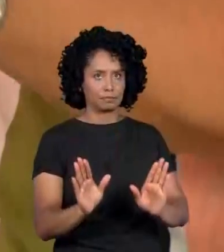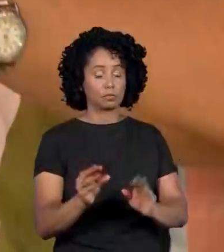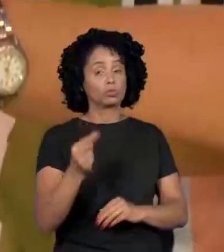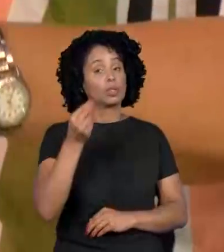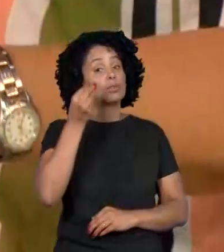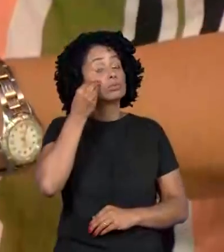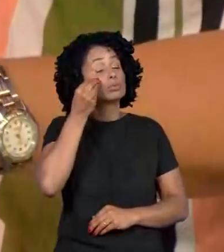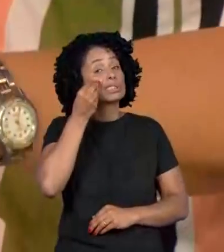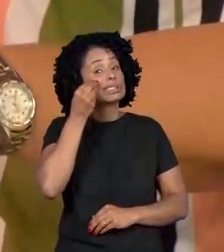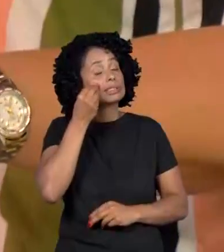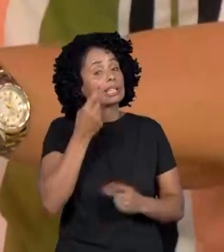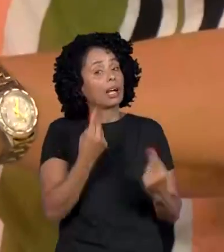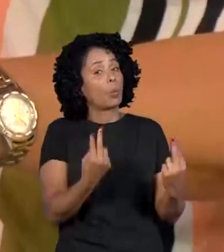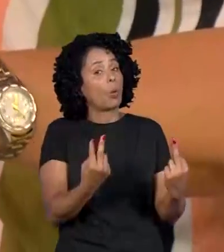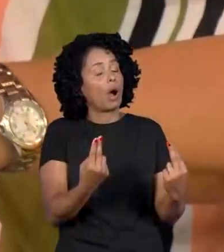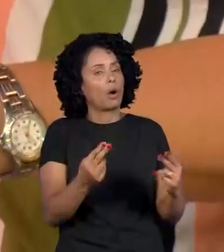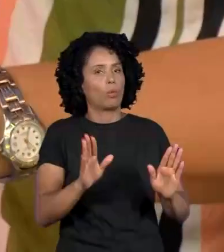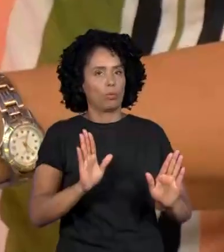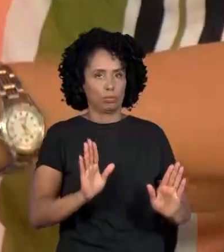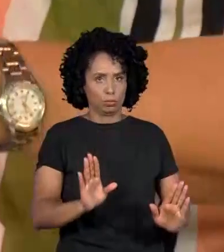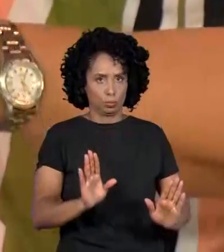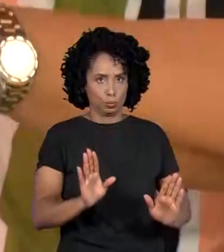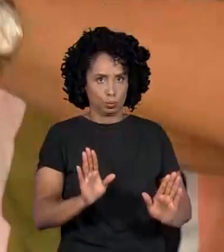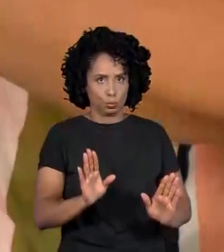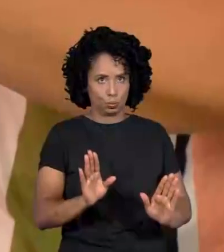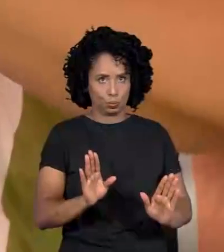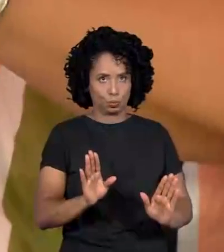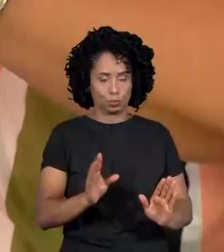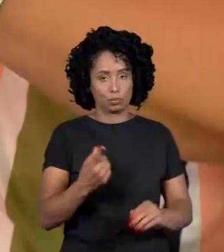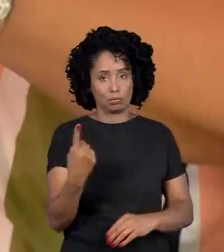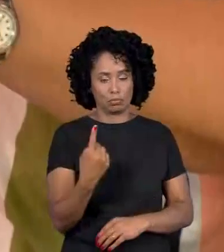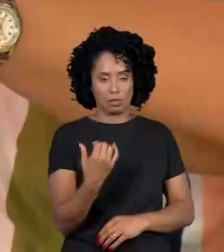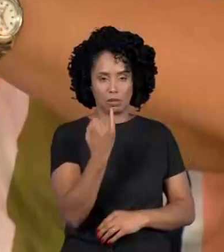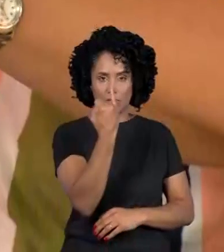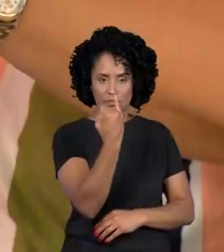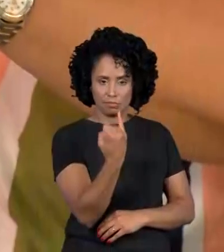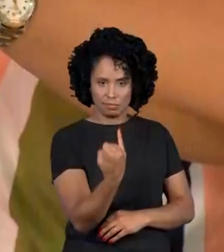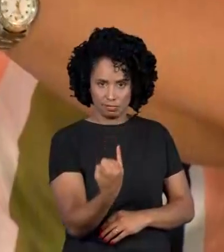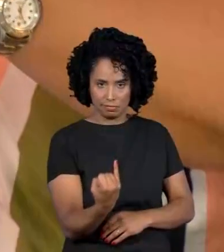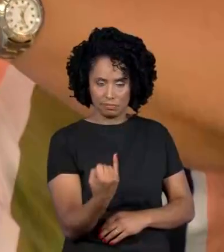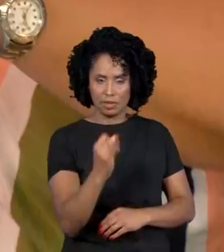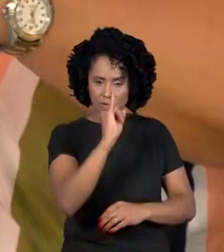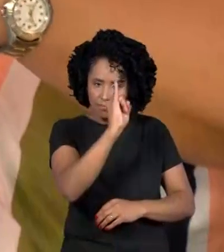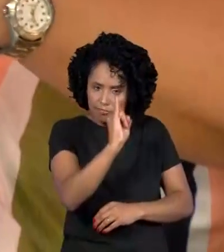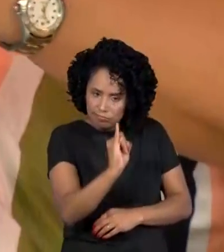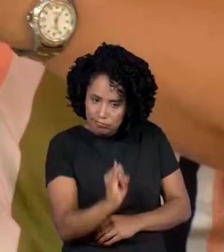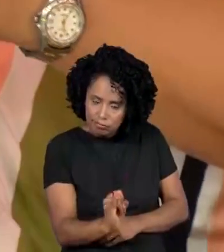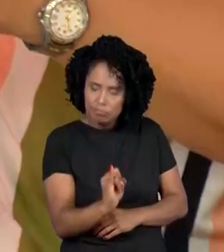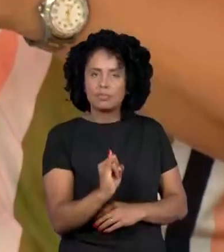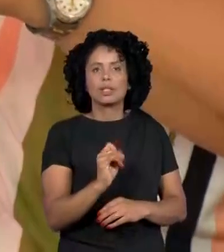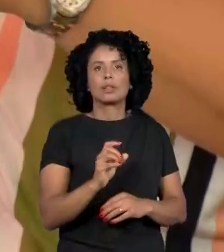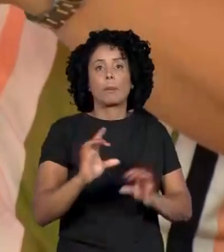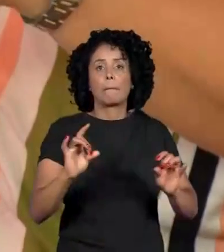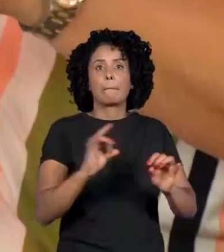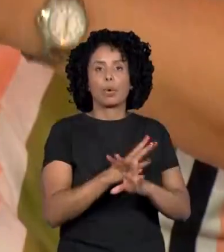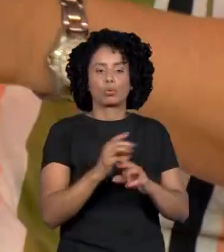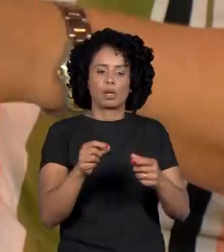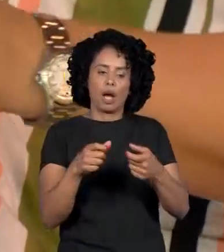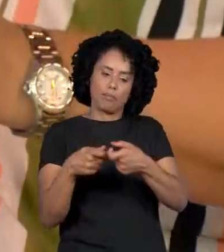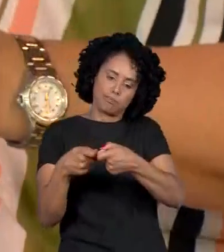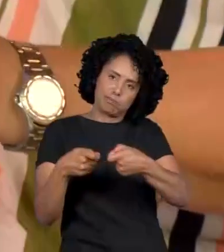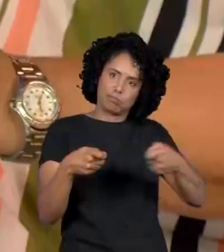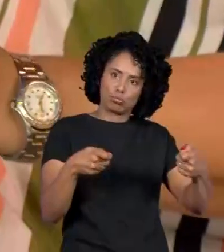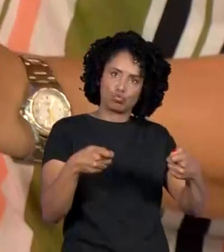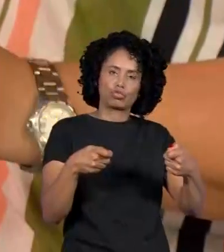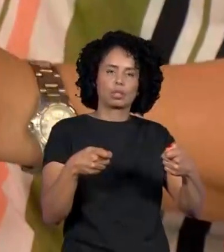mesmo jeito, ó. Vou fazer aqui, e aí aqui tá assim, aqui tem 2, olha